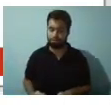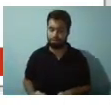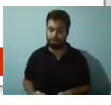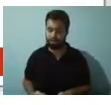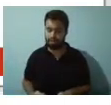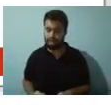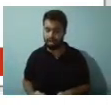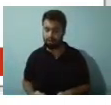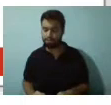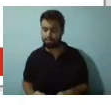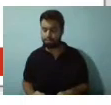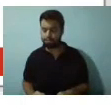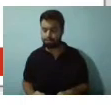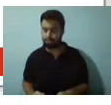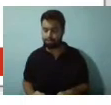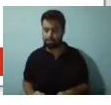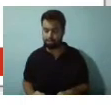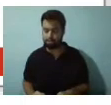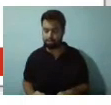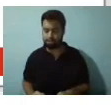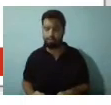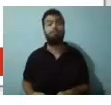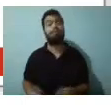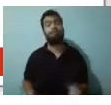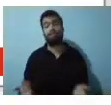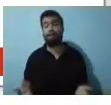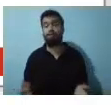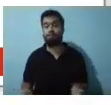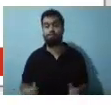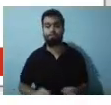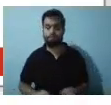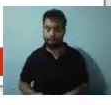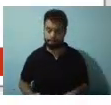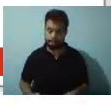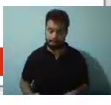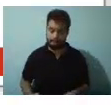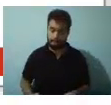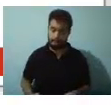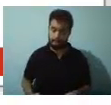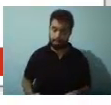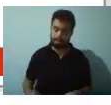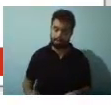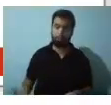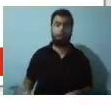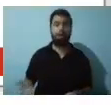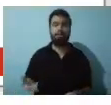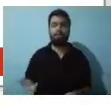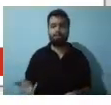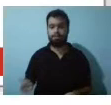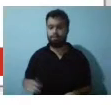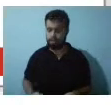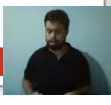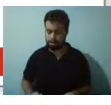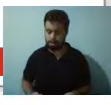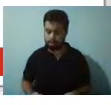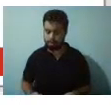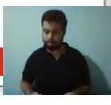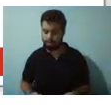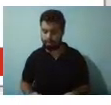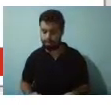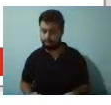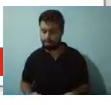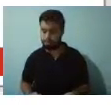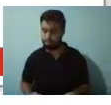final dos anos 90, a conversão de identidades locais em aldeia global parecia inevitável. Tá? O que é a localização, né? Olha